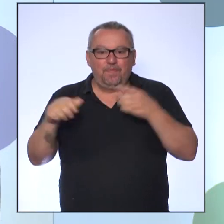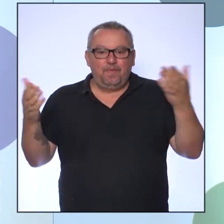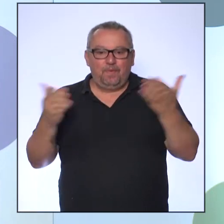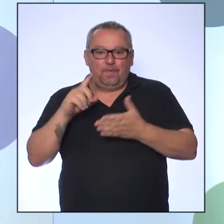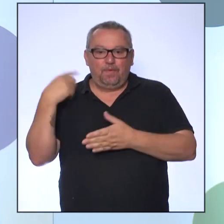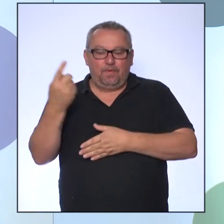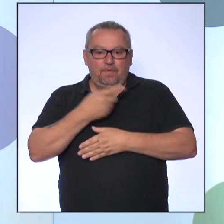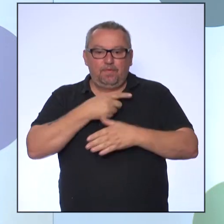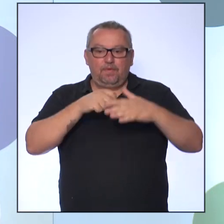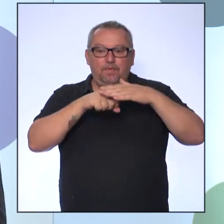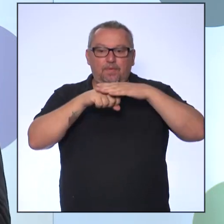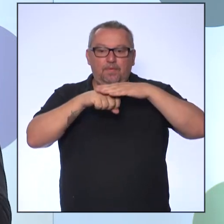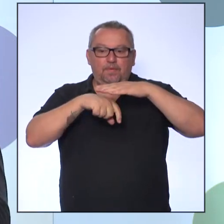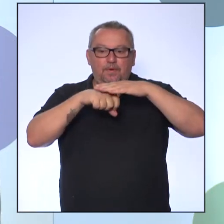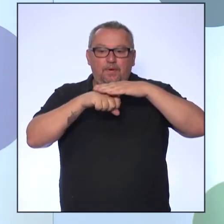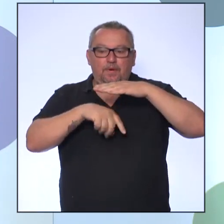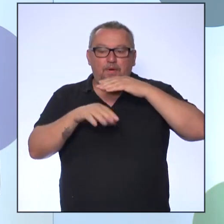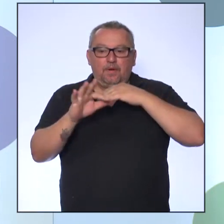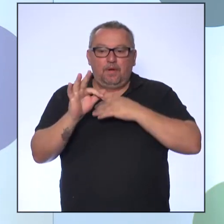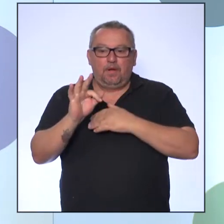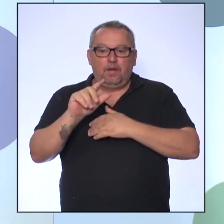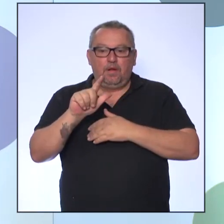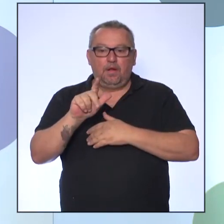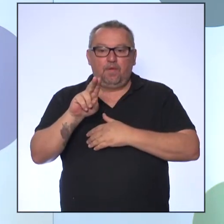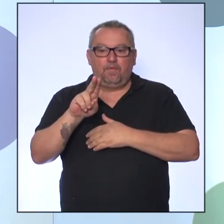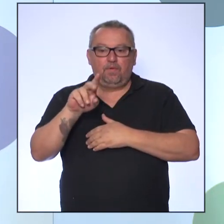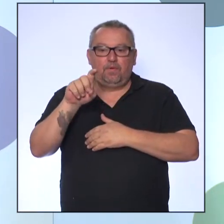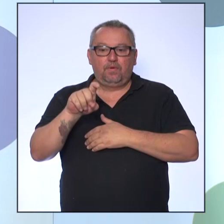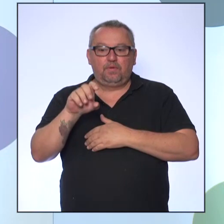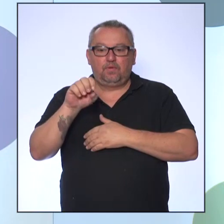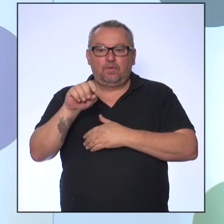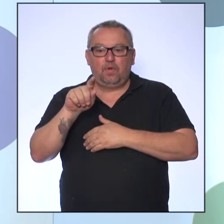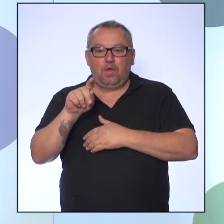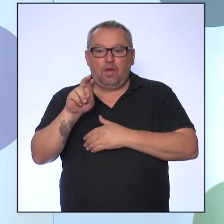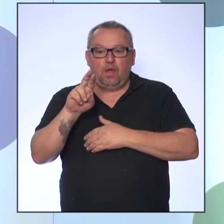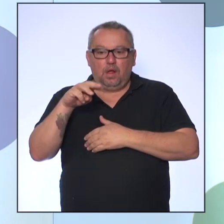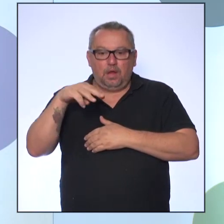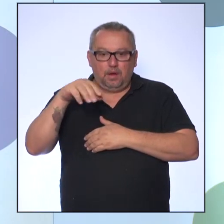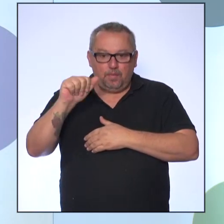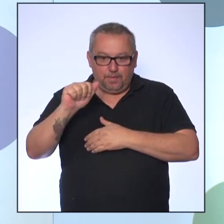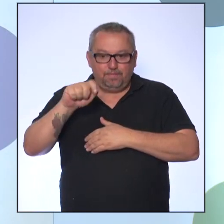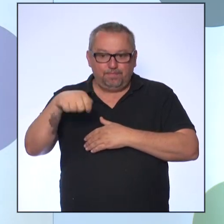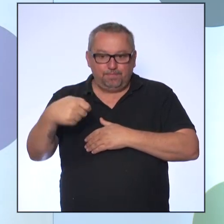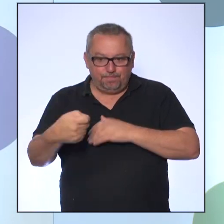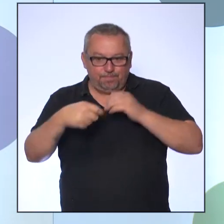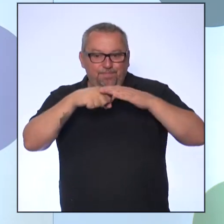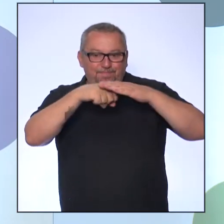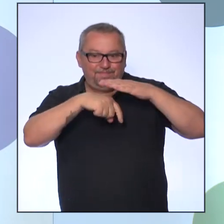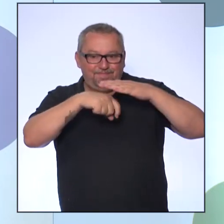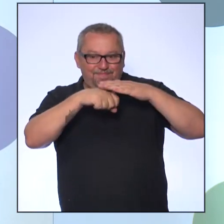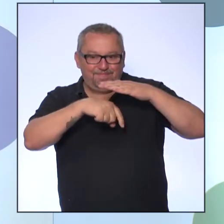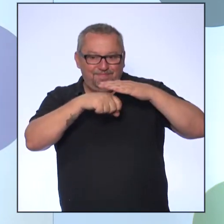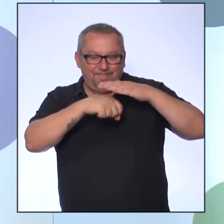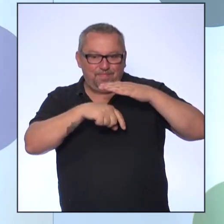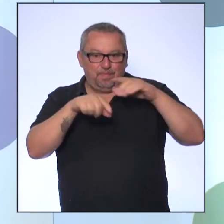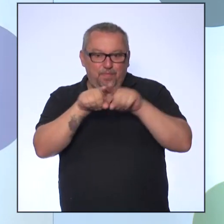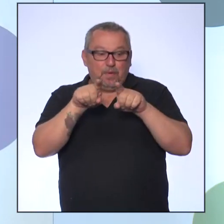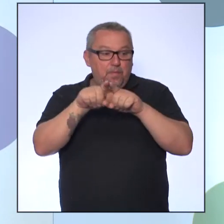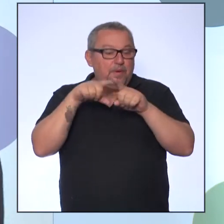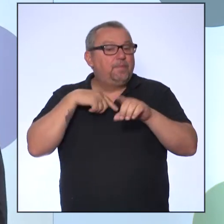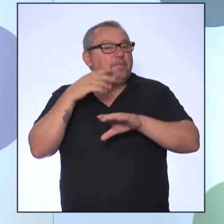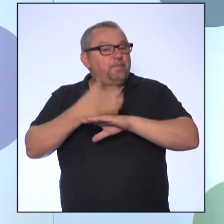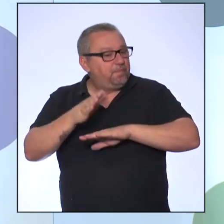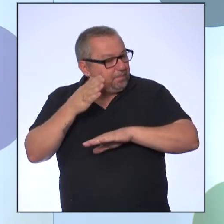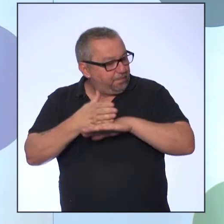sobre fluxograma, um conteúdo muito importante que, inclusive, tem atividades que estão